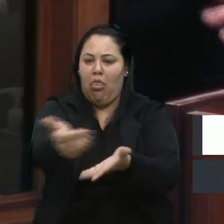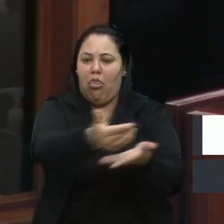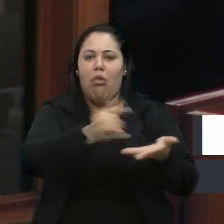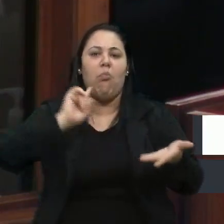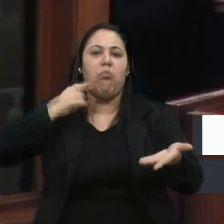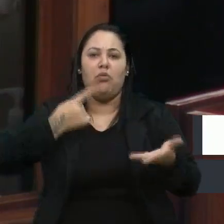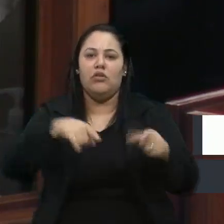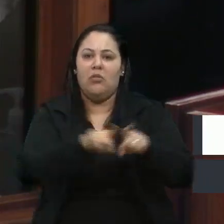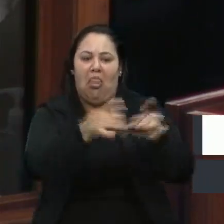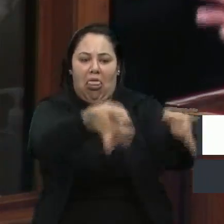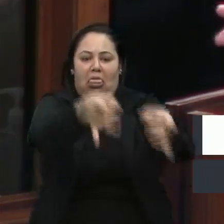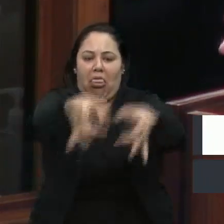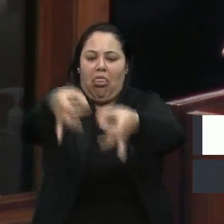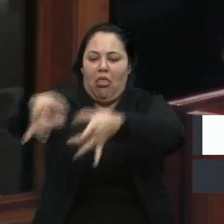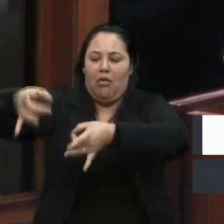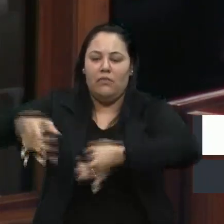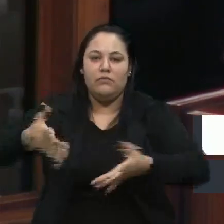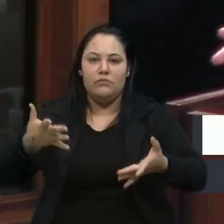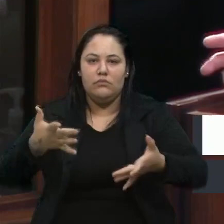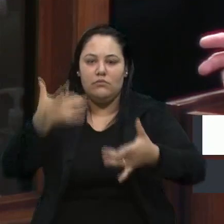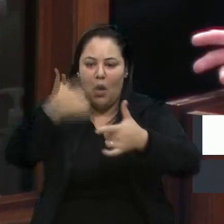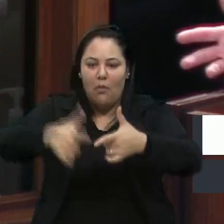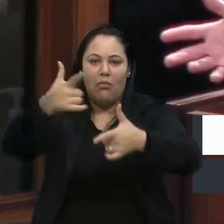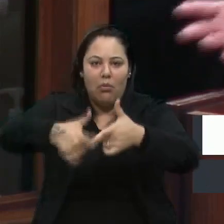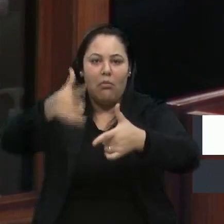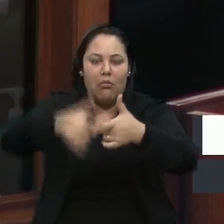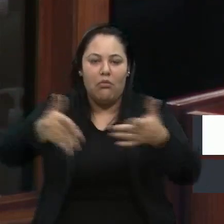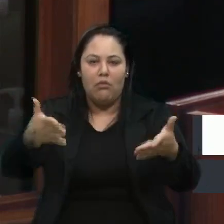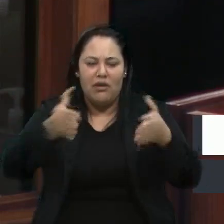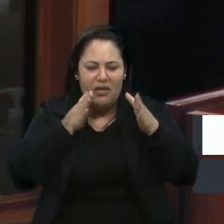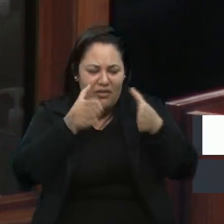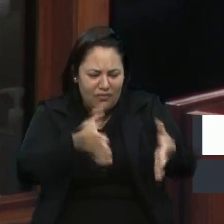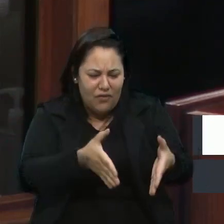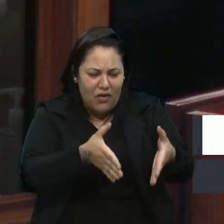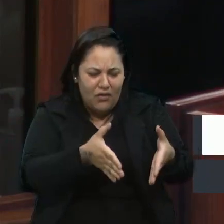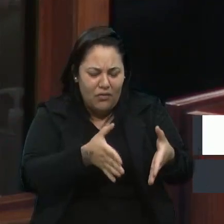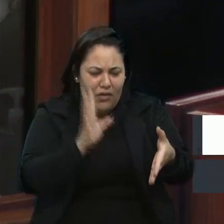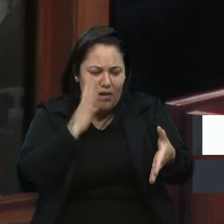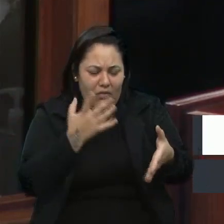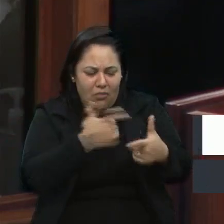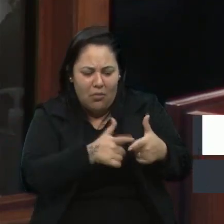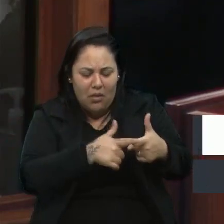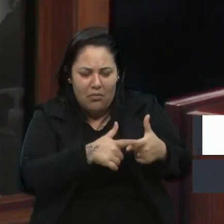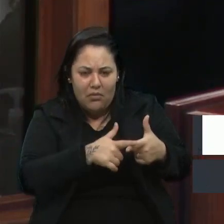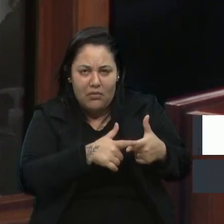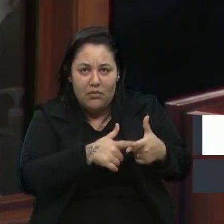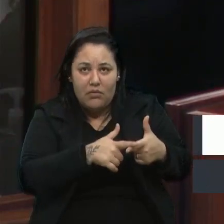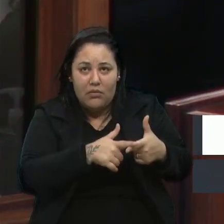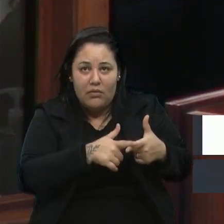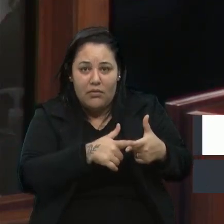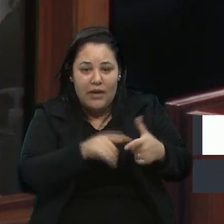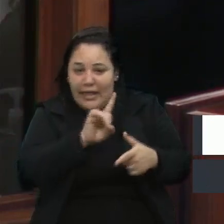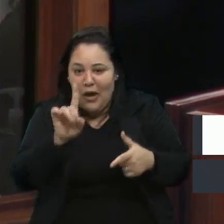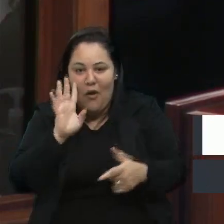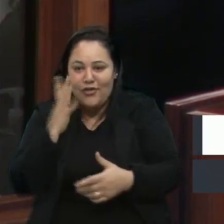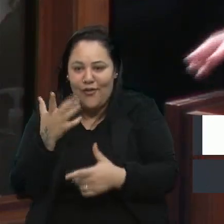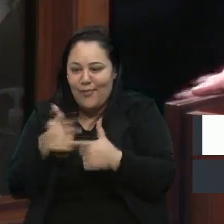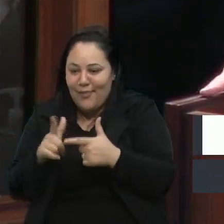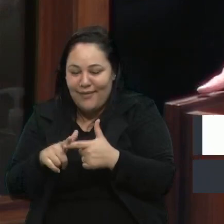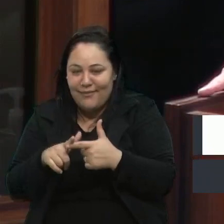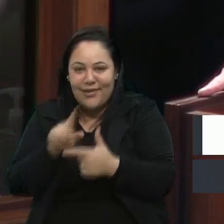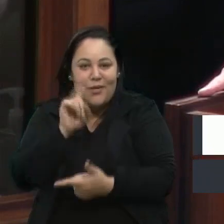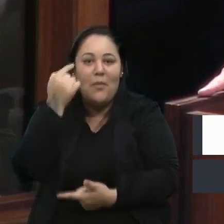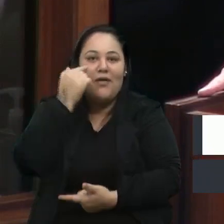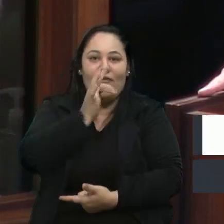problemas. E daí focam em resolver problemas e não resolve os problemas e não pensa o futuro da